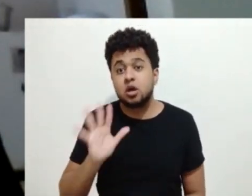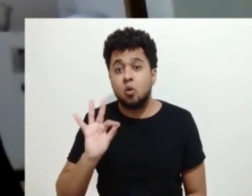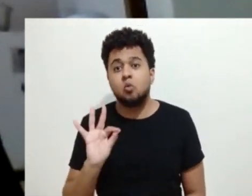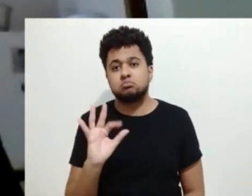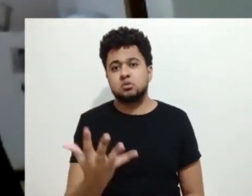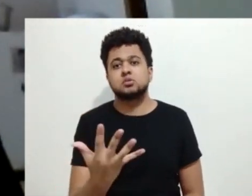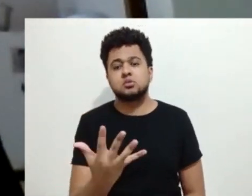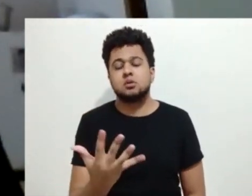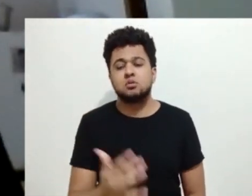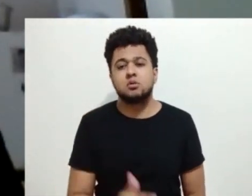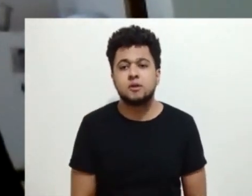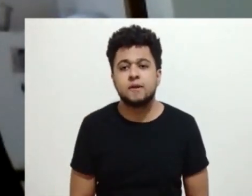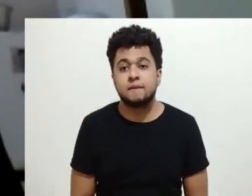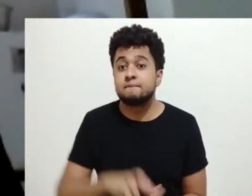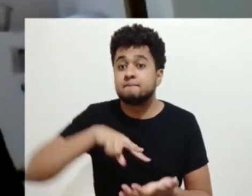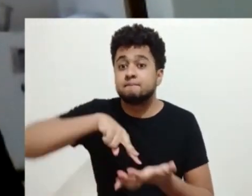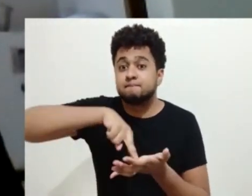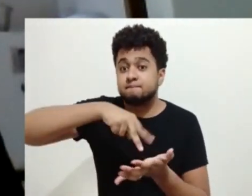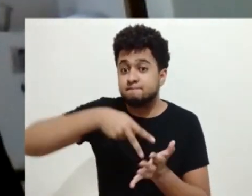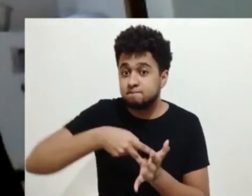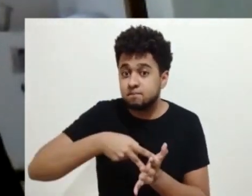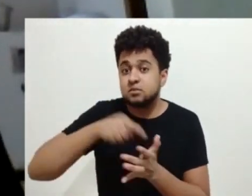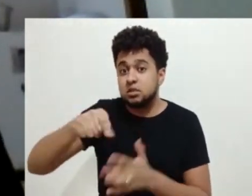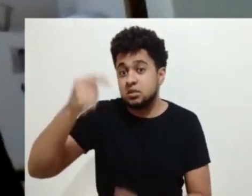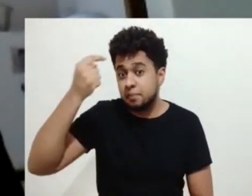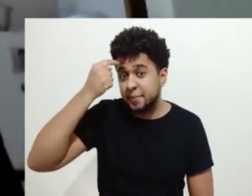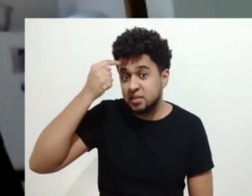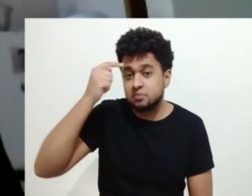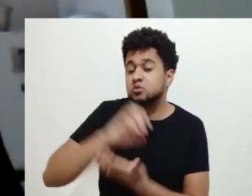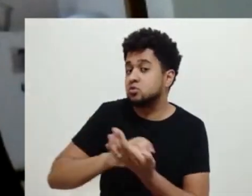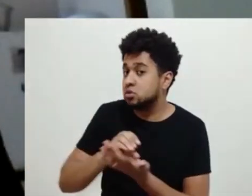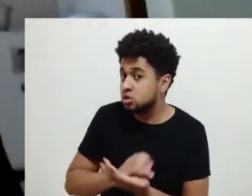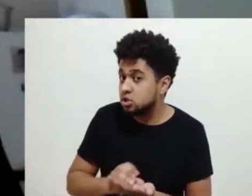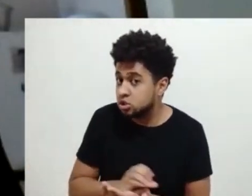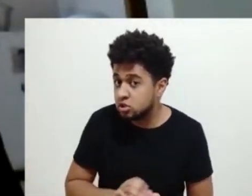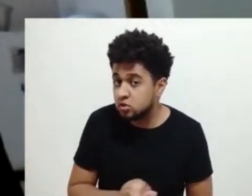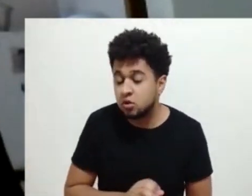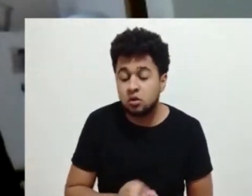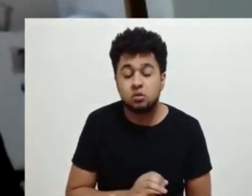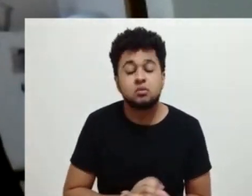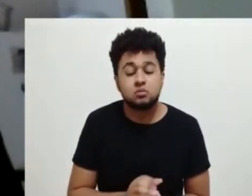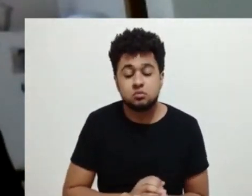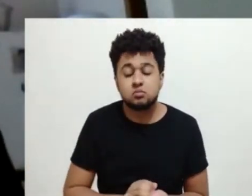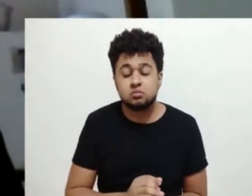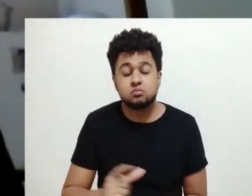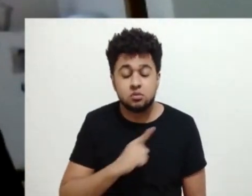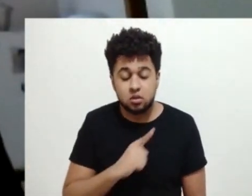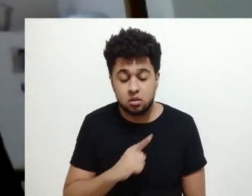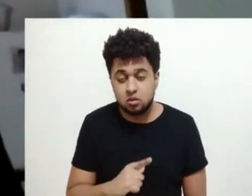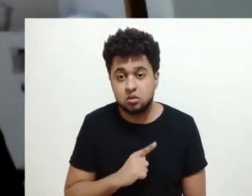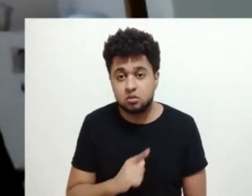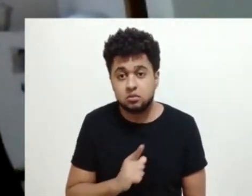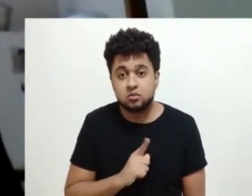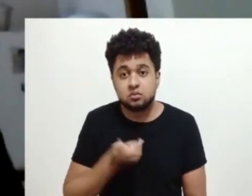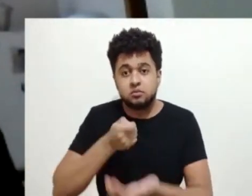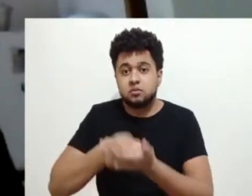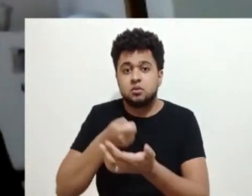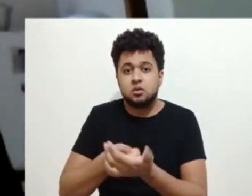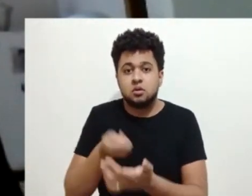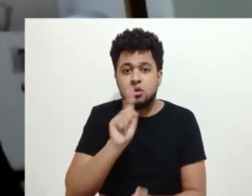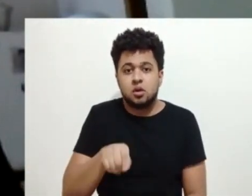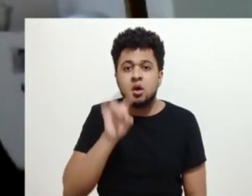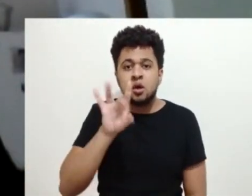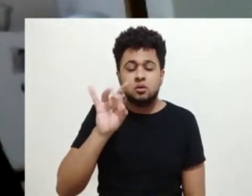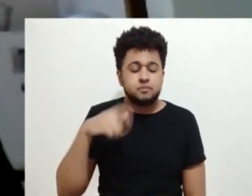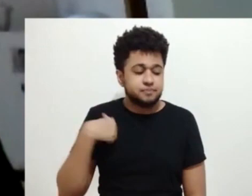de fato funciona. Né? Então, as previsões foram feitas e elas aconteceram. Né? Então, isso